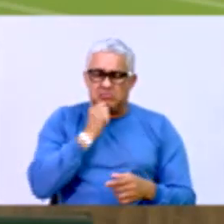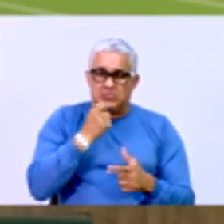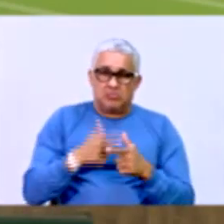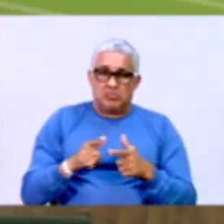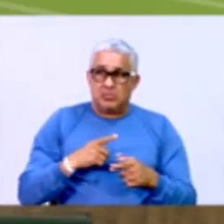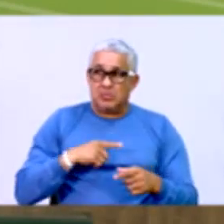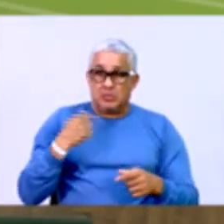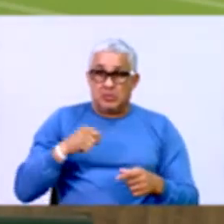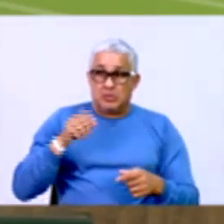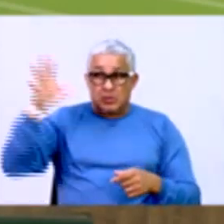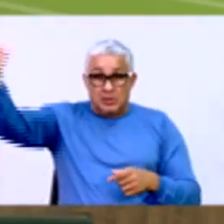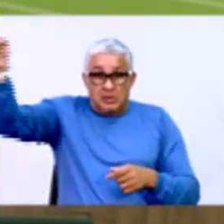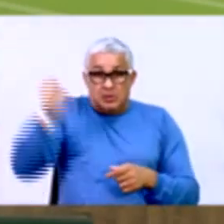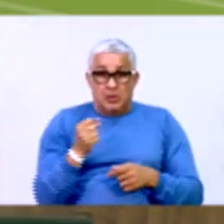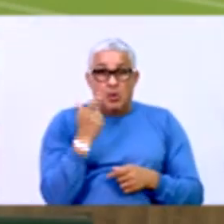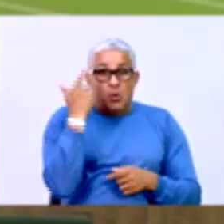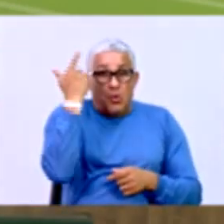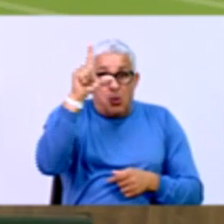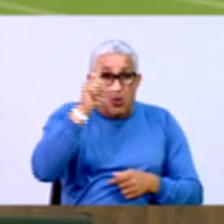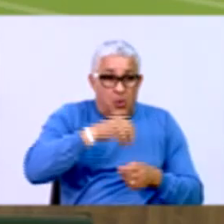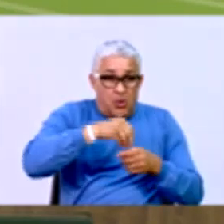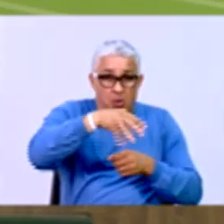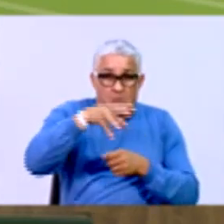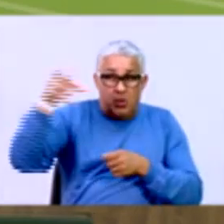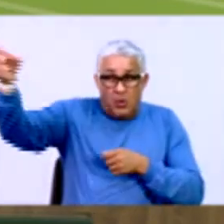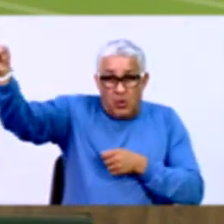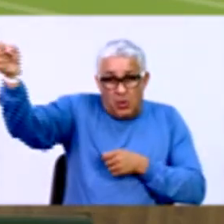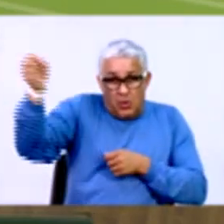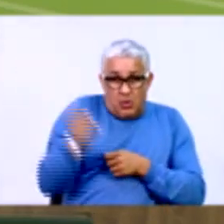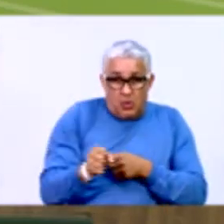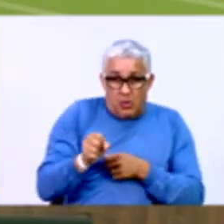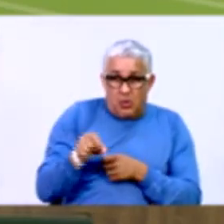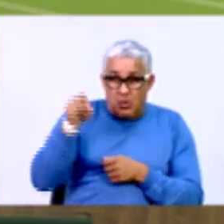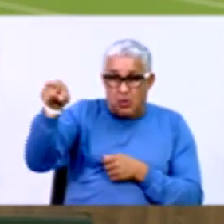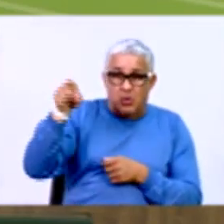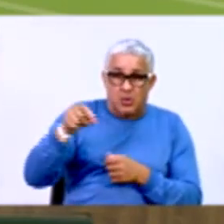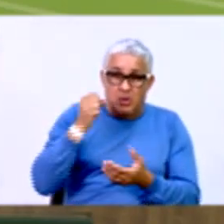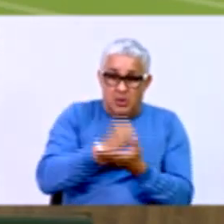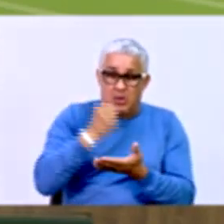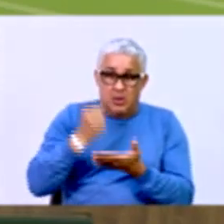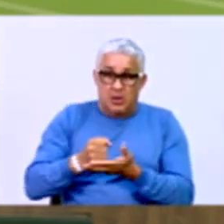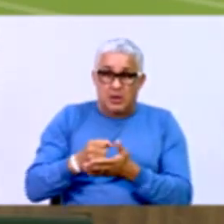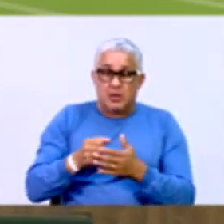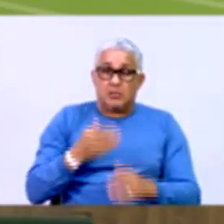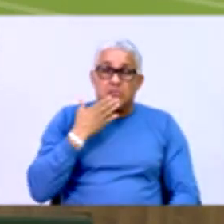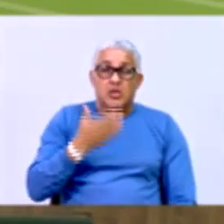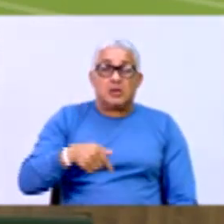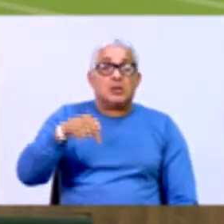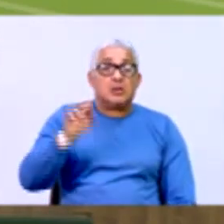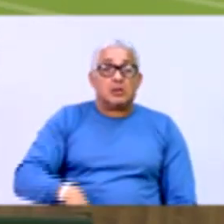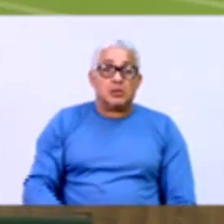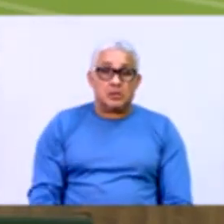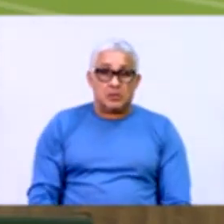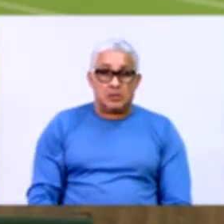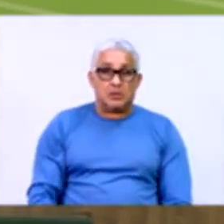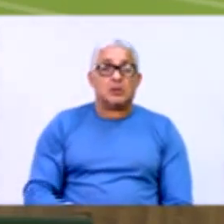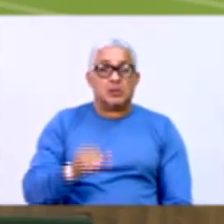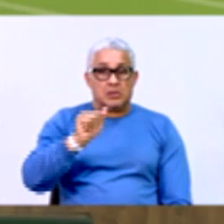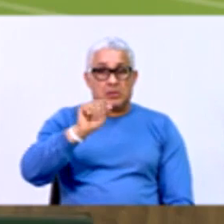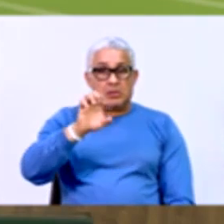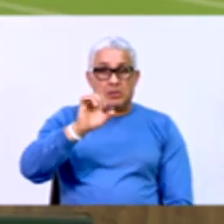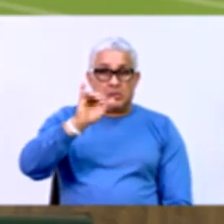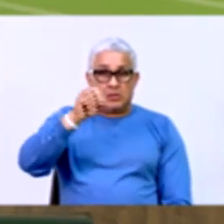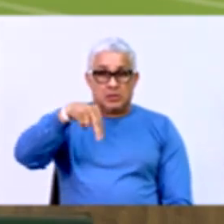tiveram que contratar uma auditoria externa. Mas quem pediu a contratação da auditoria externa? Foram os acionistas da